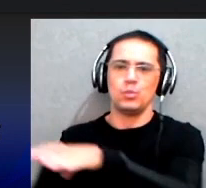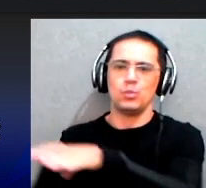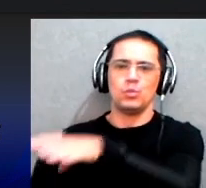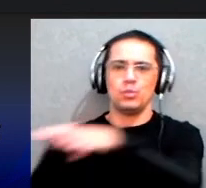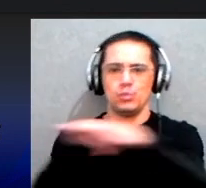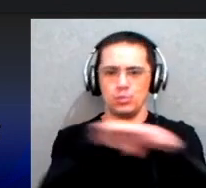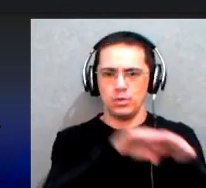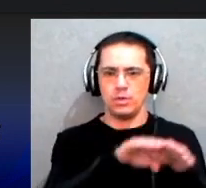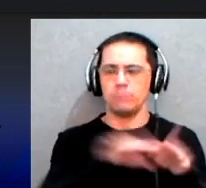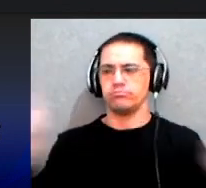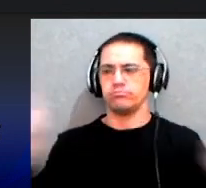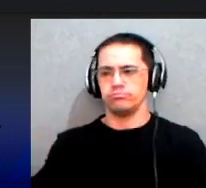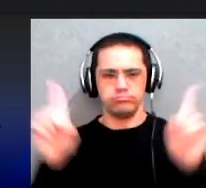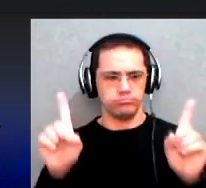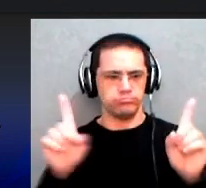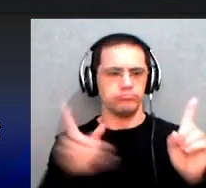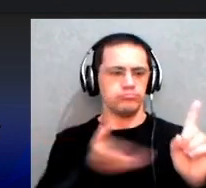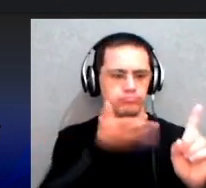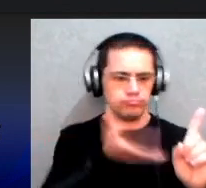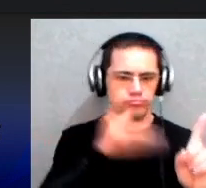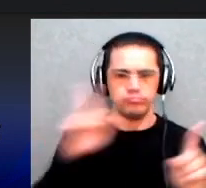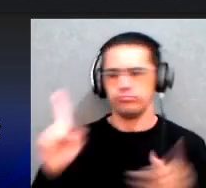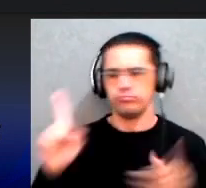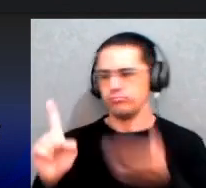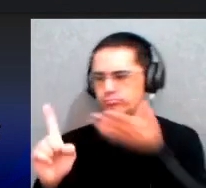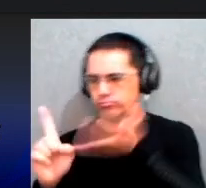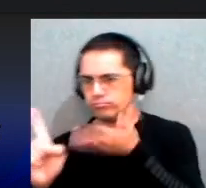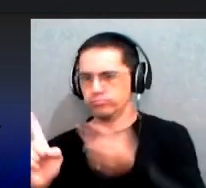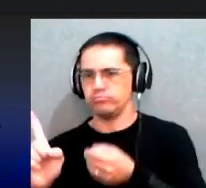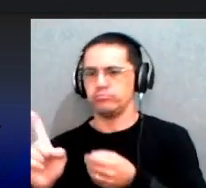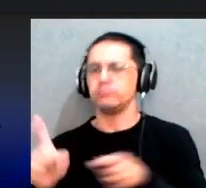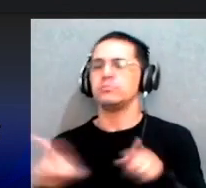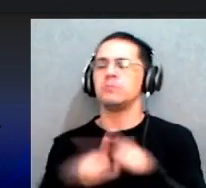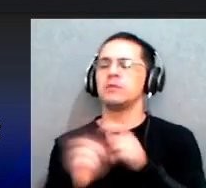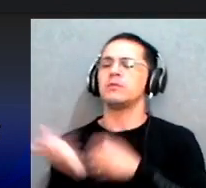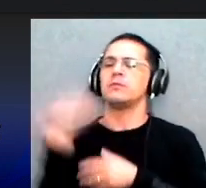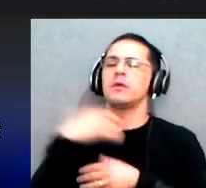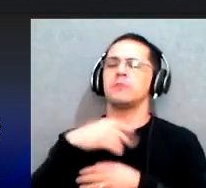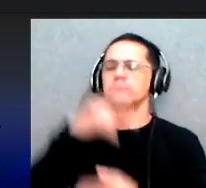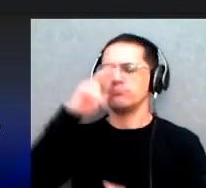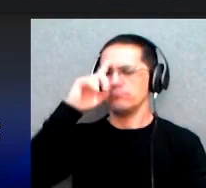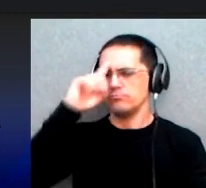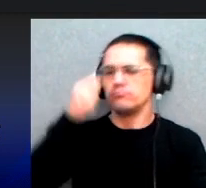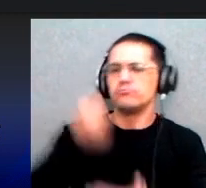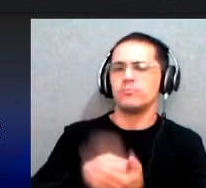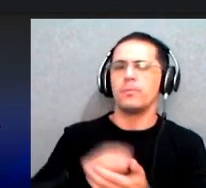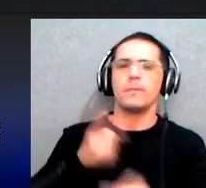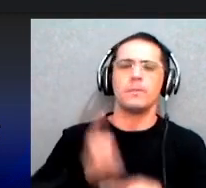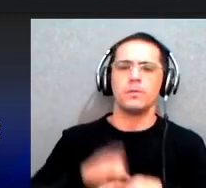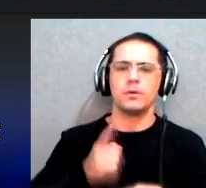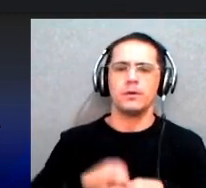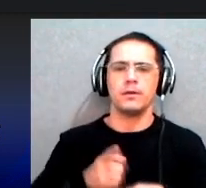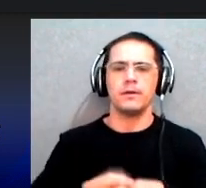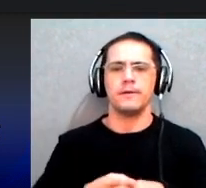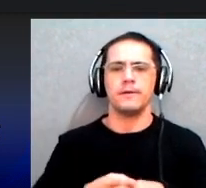publicidade dos atos, a motivação das decisões judiciais, a duração razoável do processo.